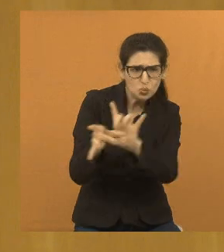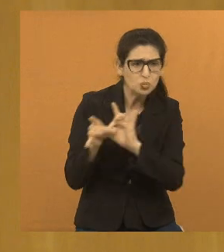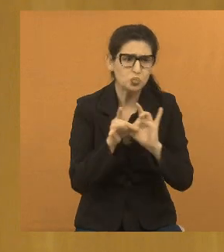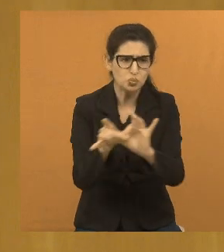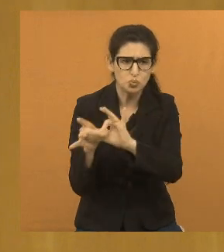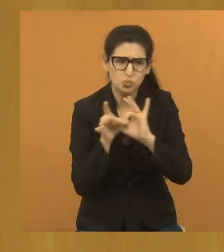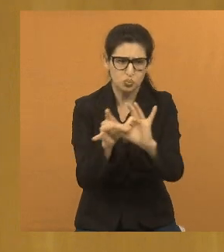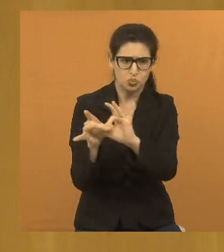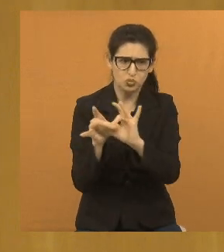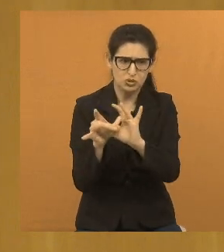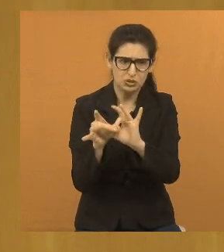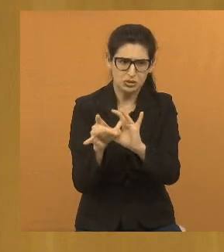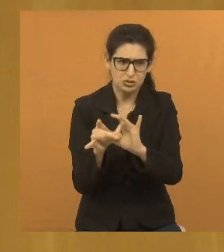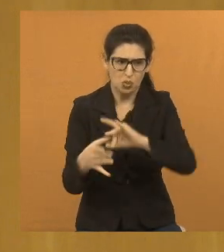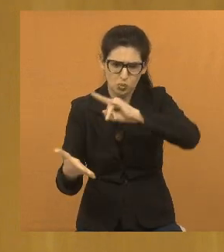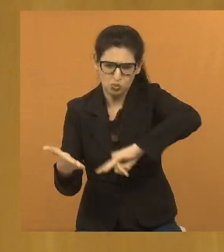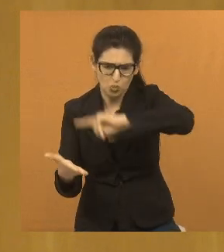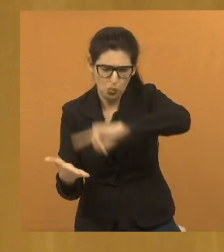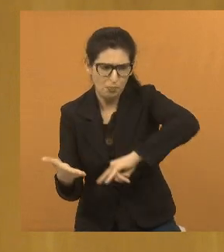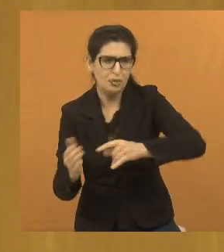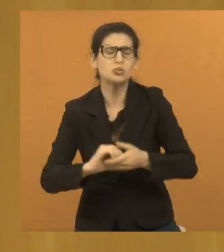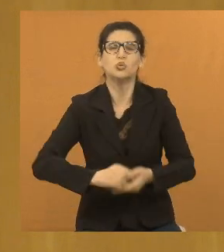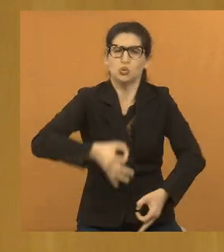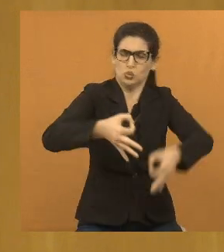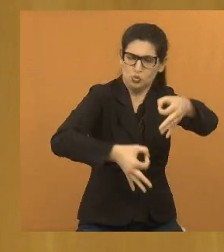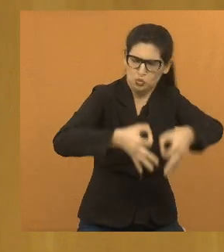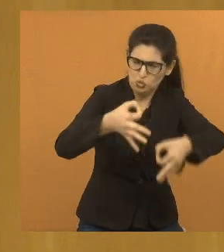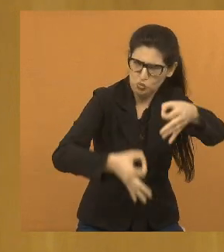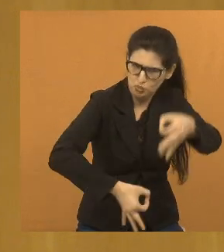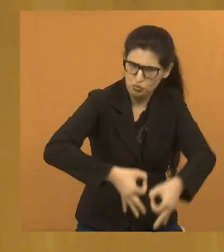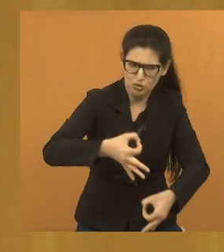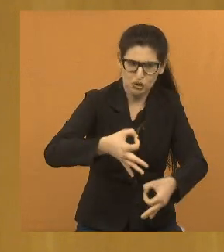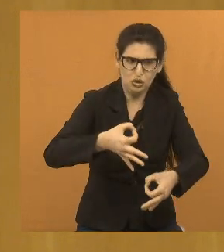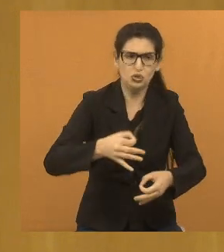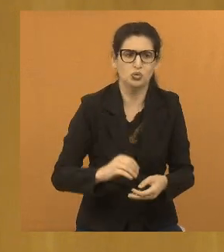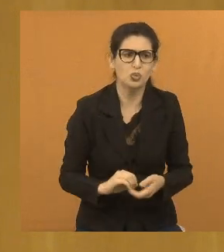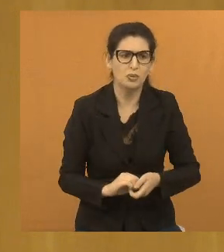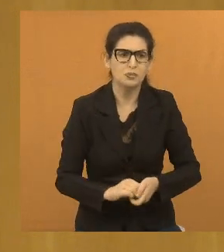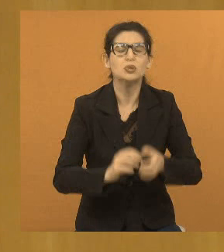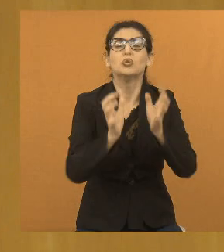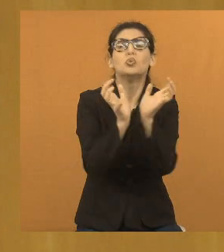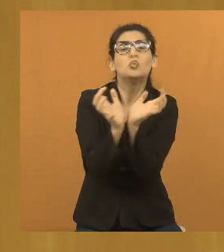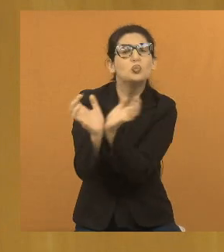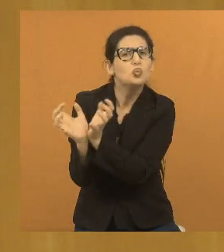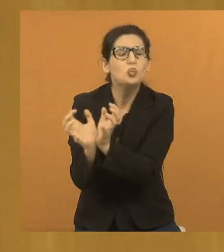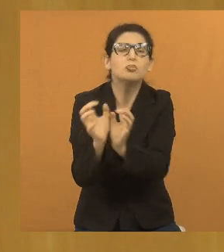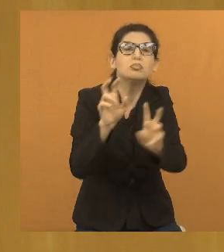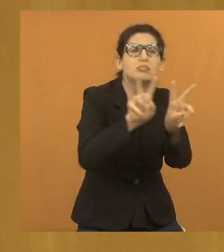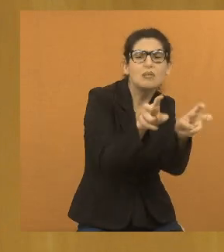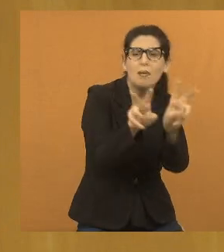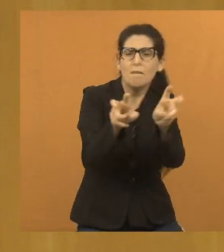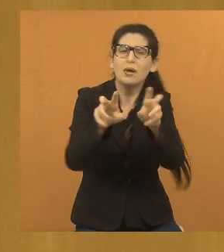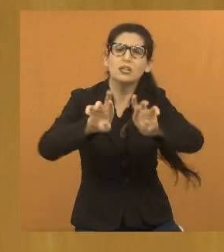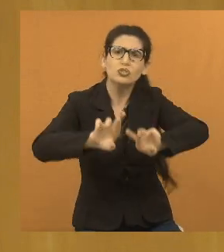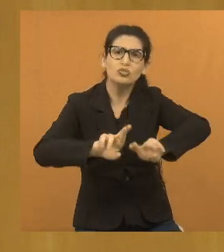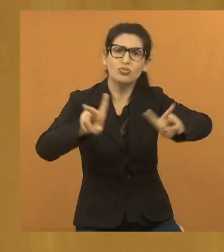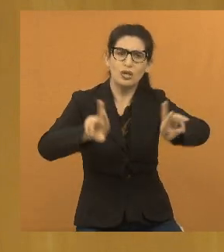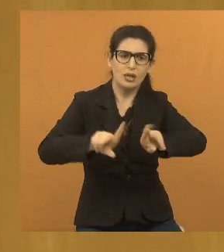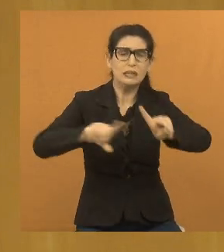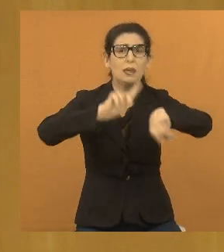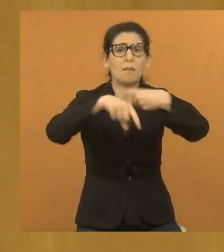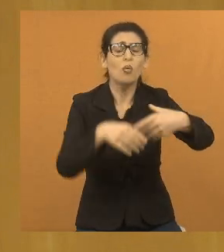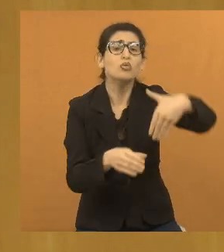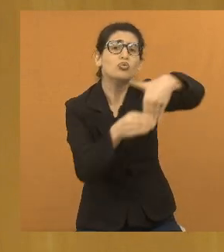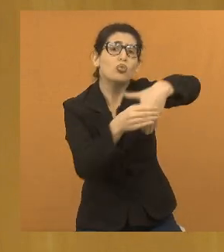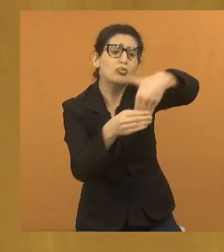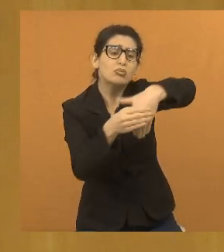né? Vai ser feito um parecer jurídico, posteriormente vão ser discutidas as comissões temáticas, depois vai ter uma votação em 2 turnos